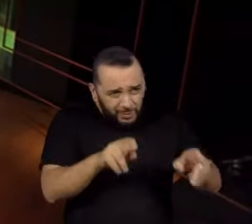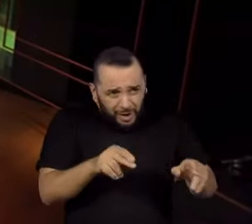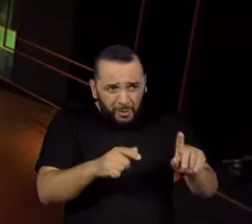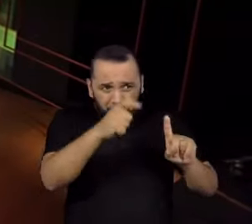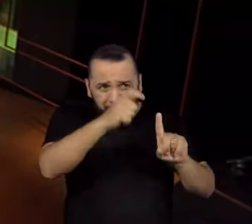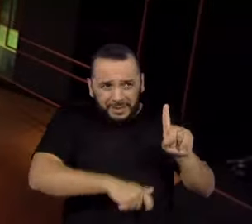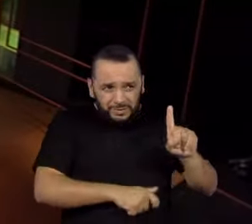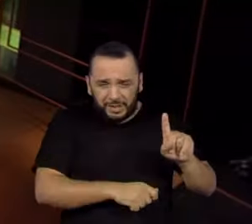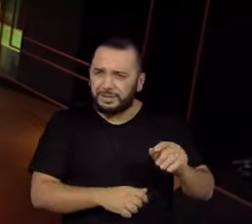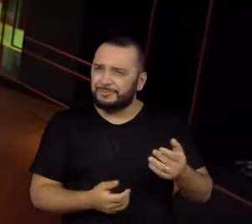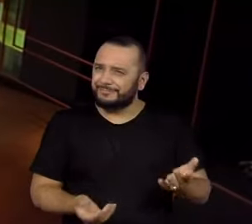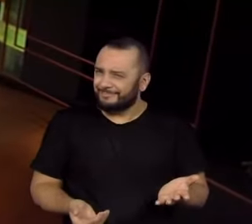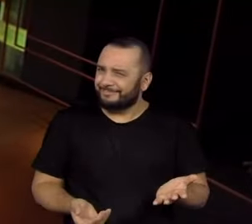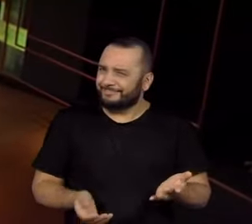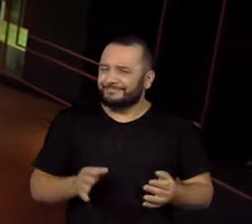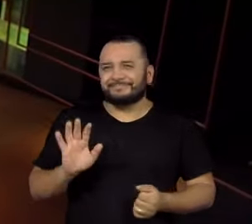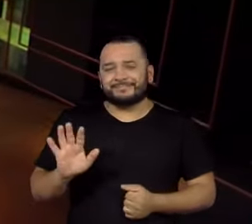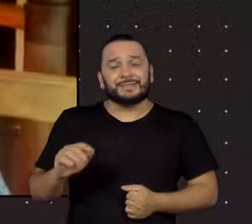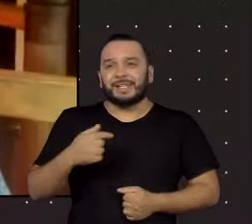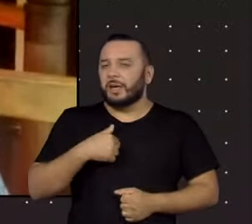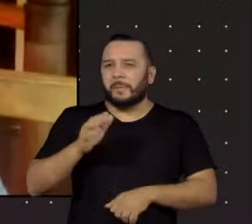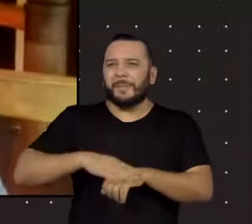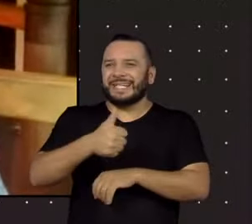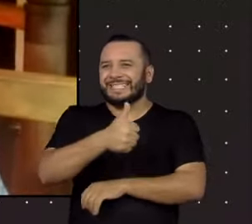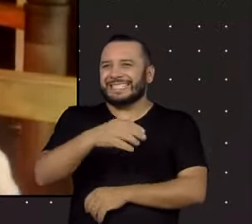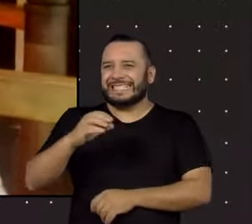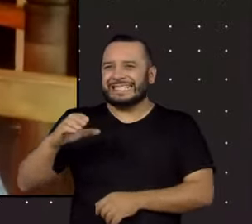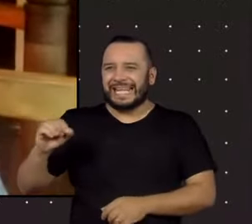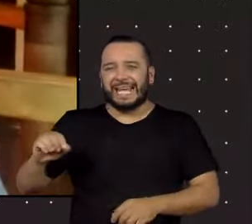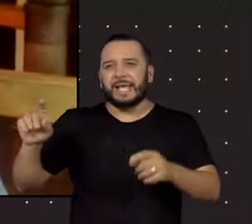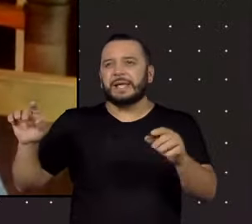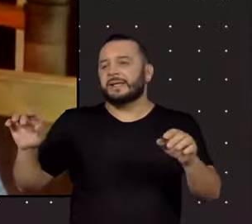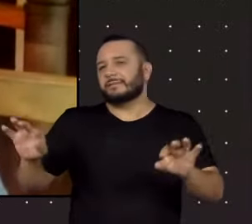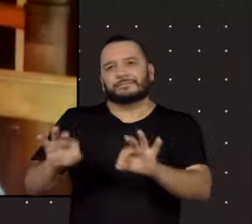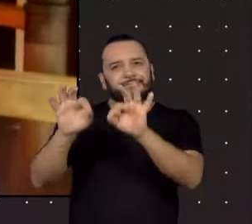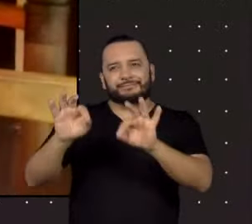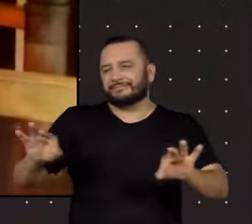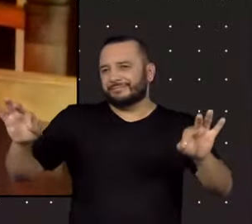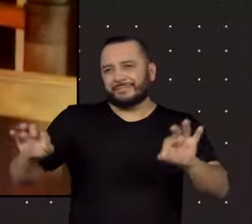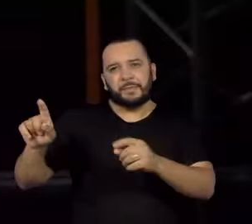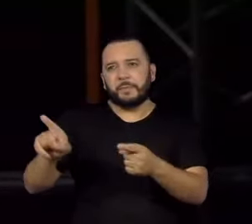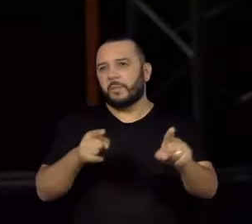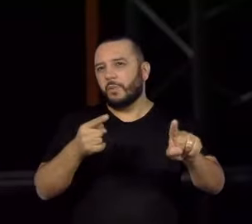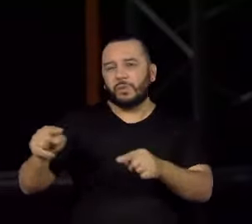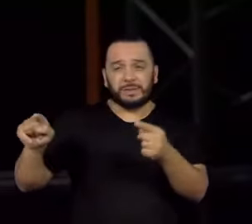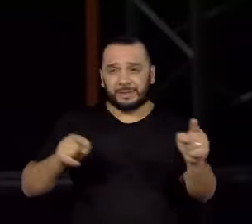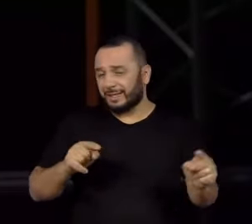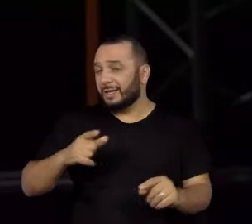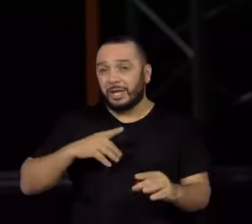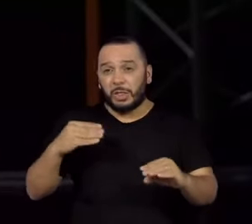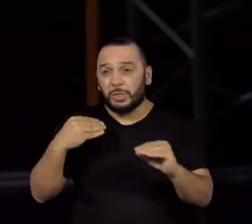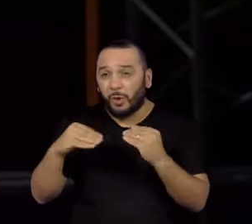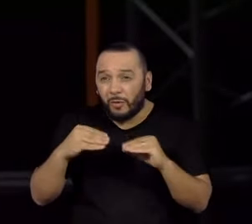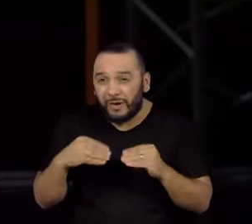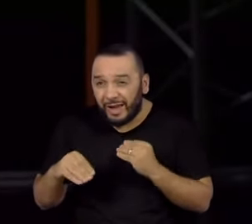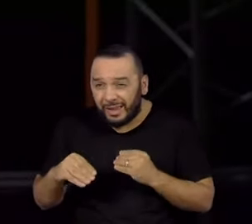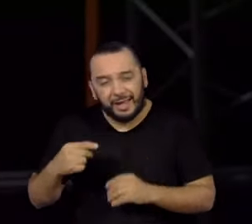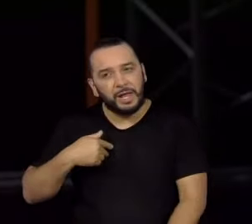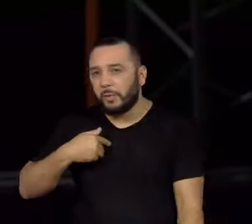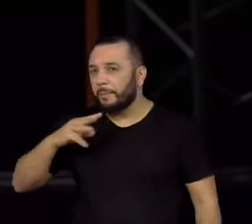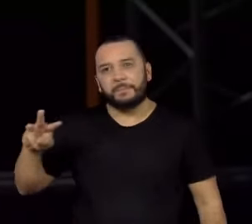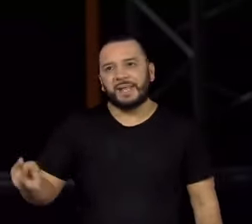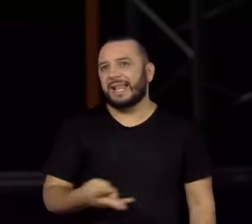A música é uma... Eu fiz mais de 100 trilhas sonoras. Se for contar com as de novelas, então, é para milhares, né? Então, o som não está lá na novela,